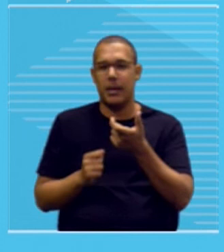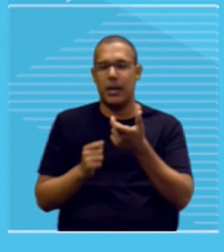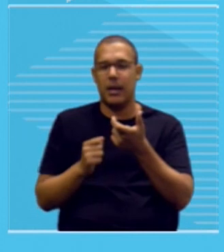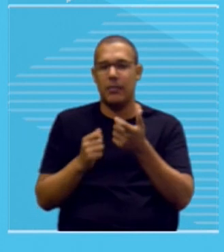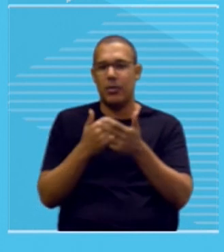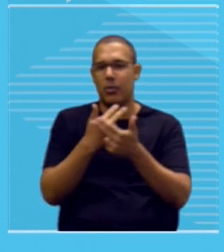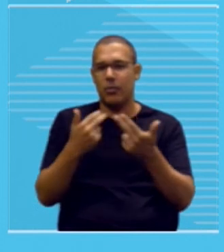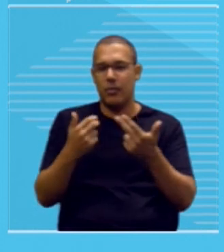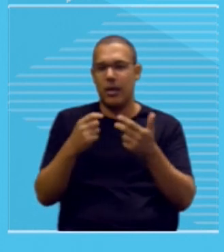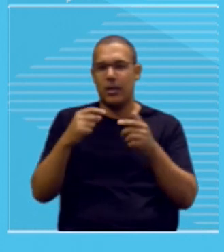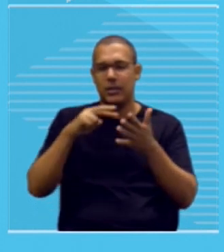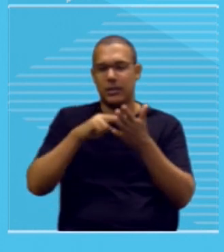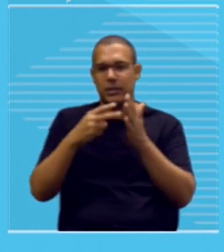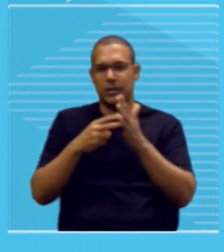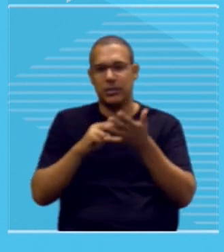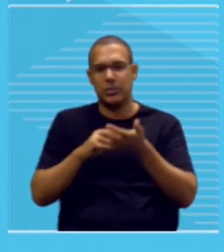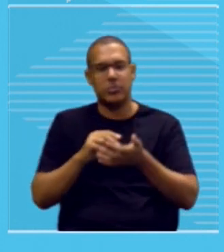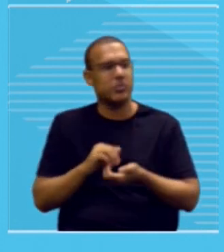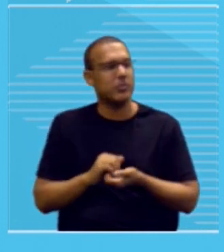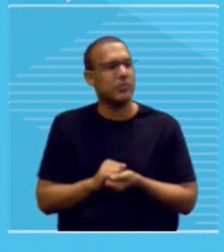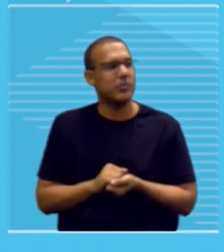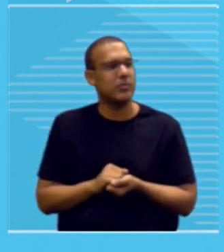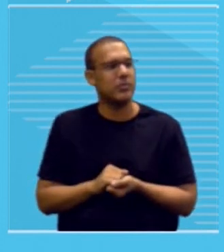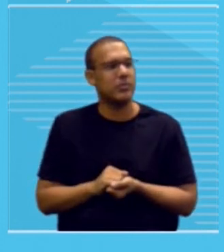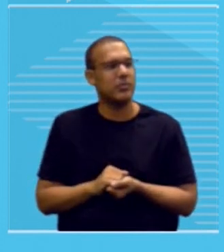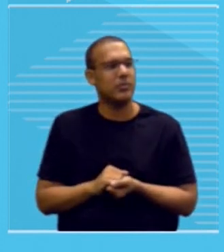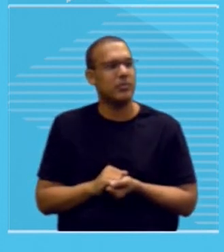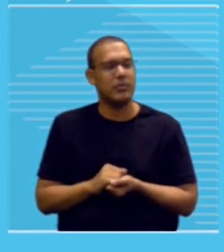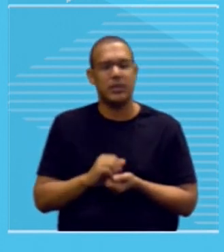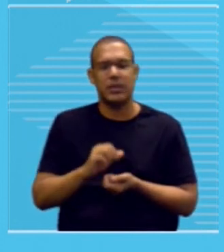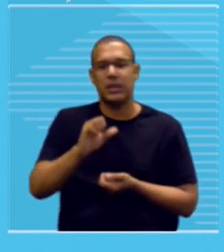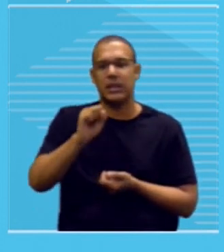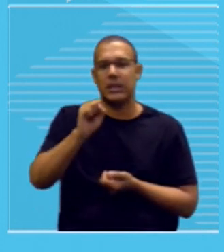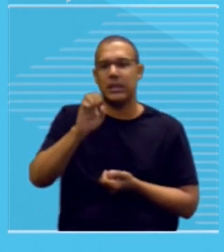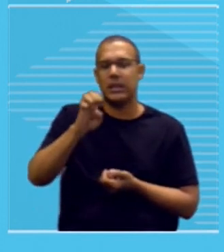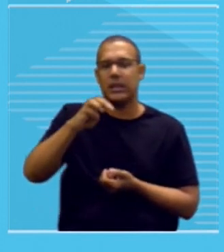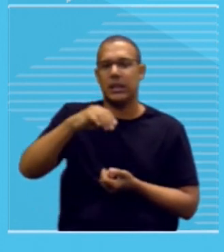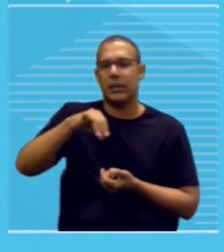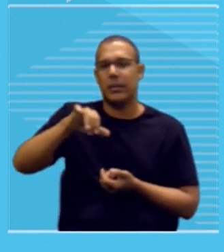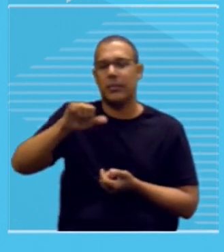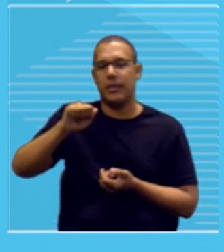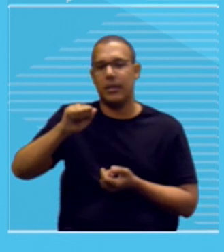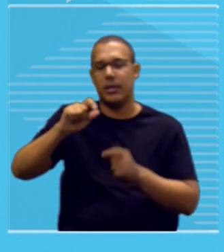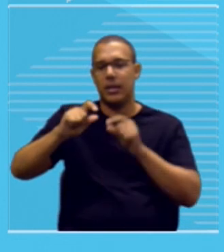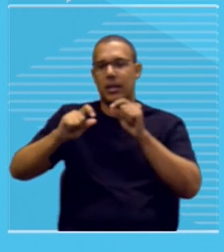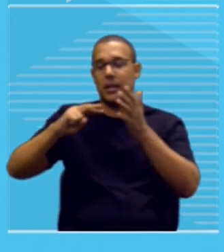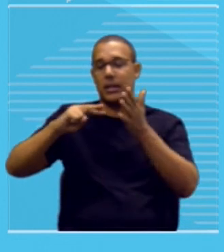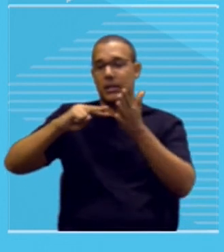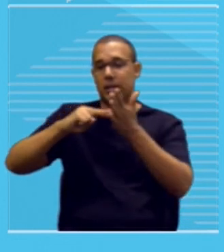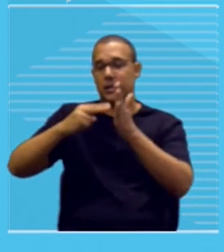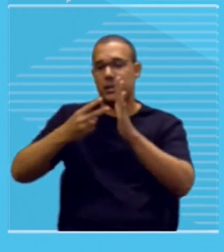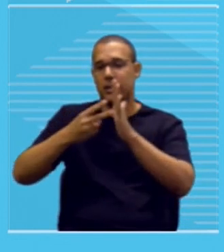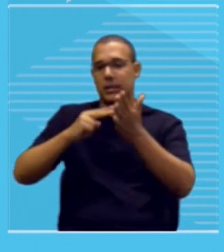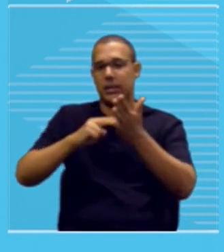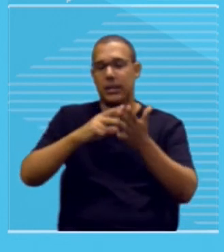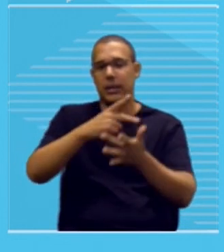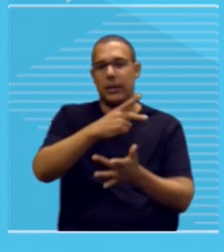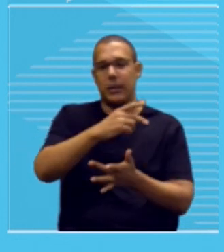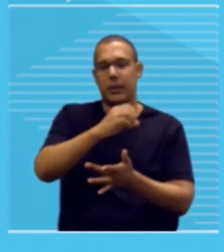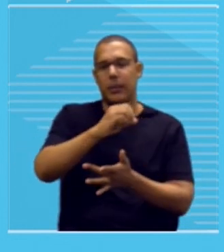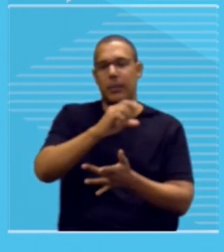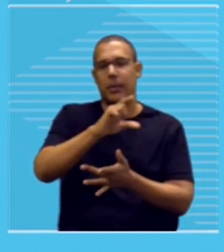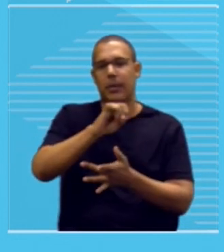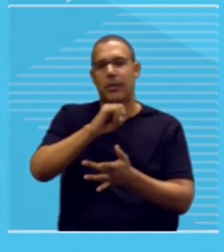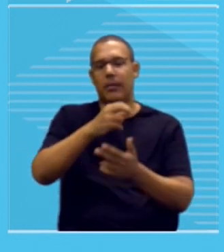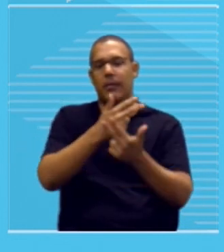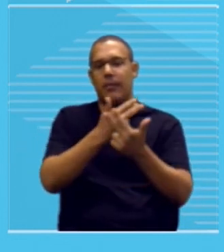glicemia vamos dividir a palavra em duas vamos lá semia vem de significado e Polly